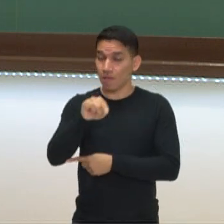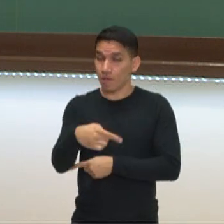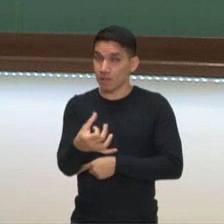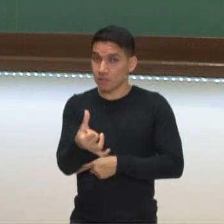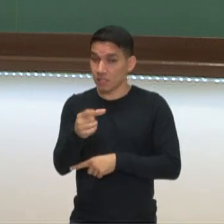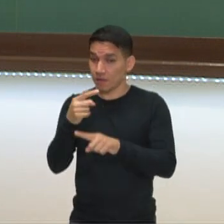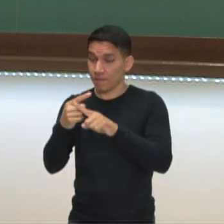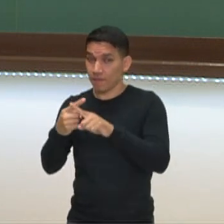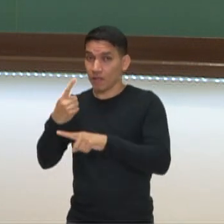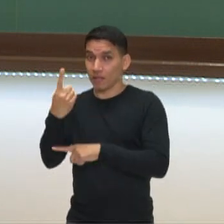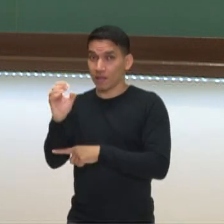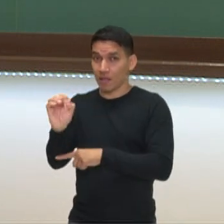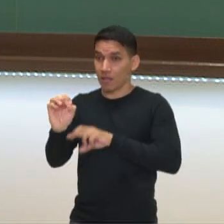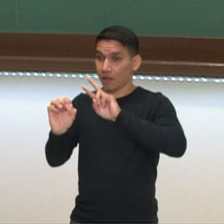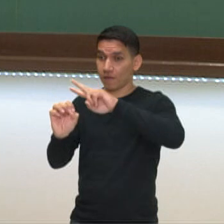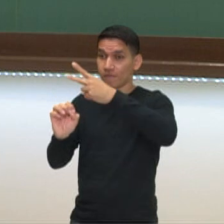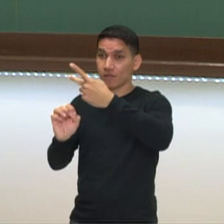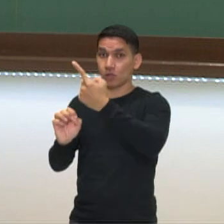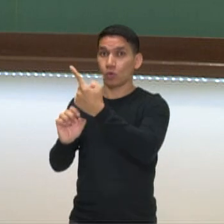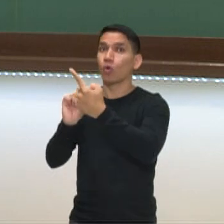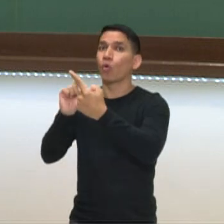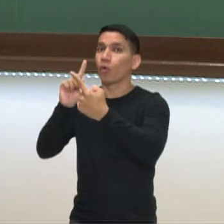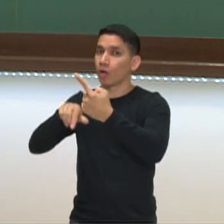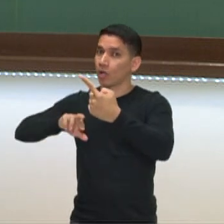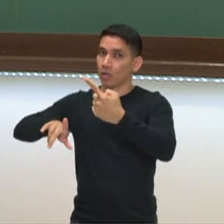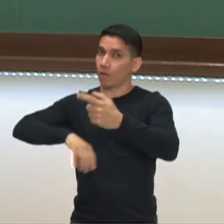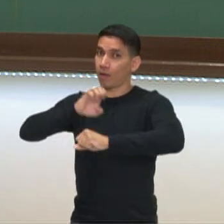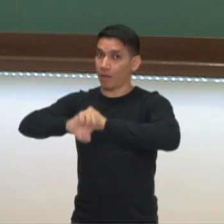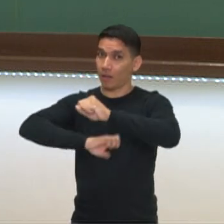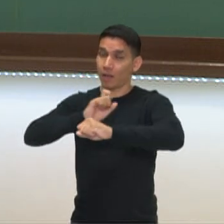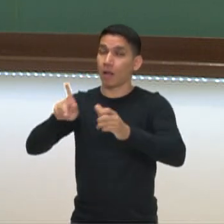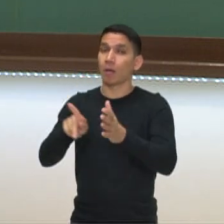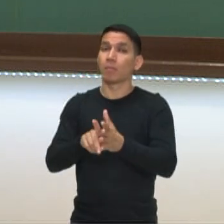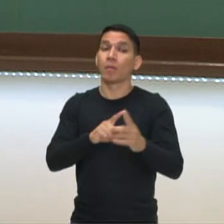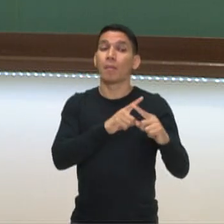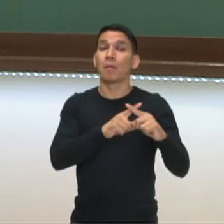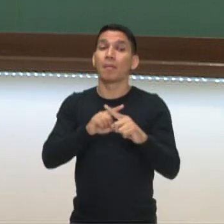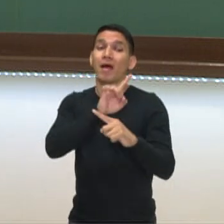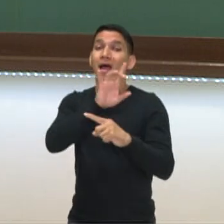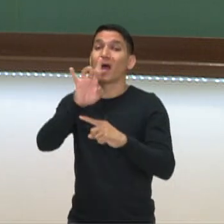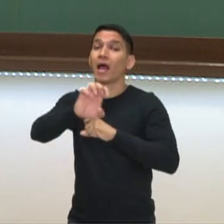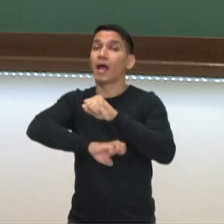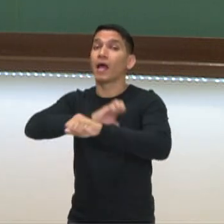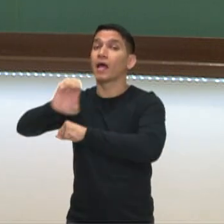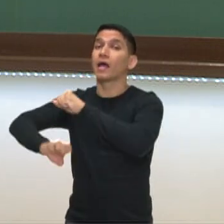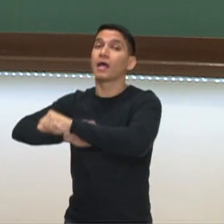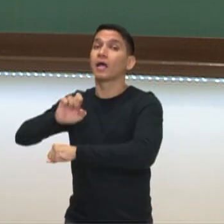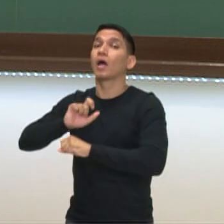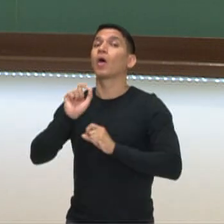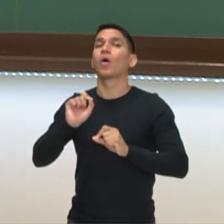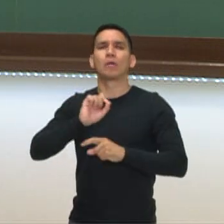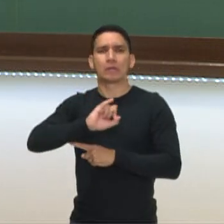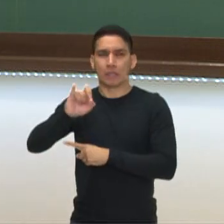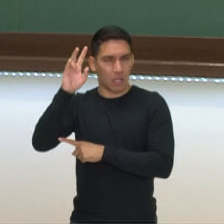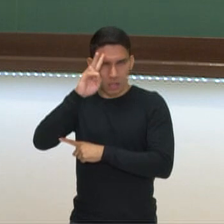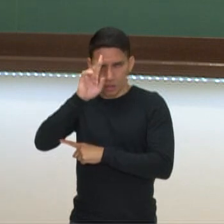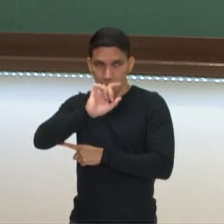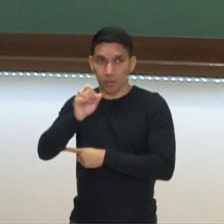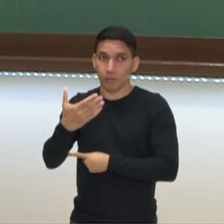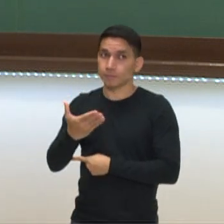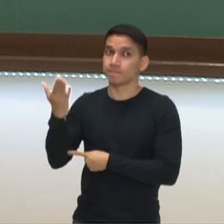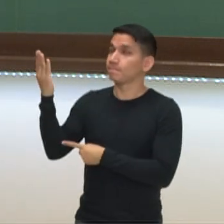elevado a 21 elétrons. Elétrons não é carga elétrica, tem que multiplicar pela carga elétrica de cada elétron, que, se você não lembra,